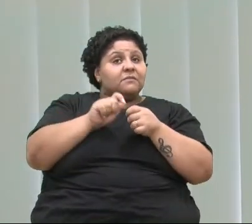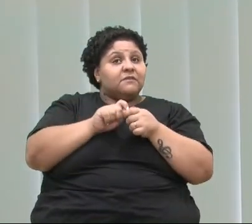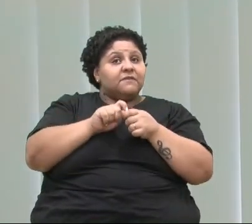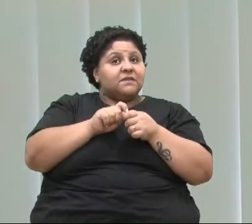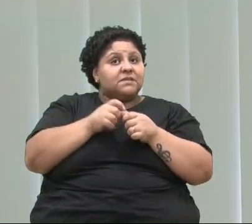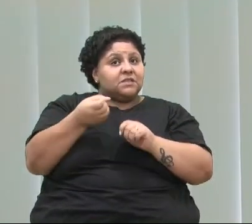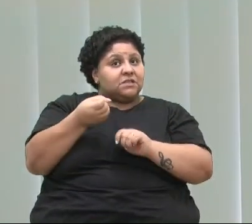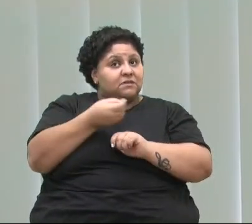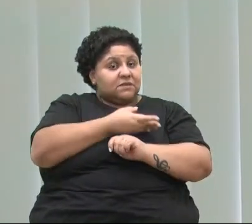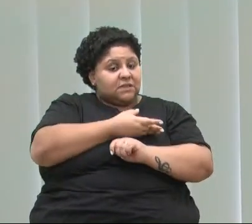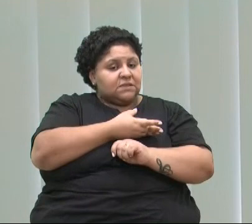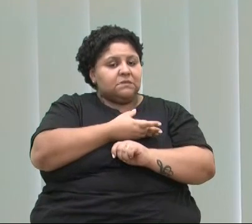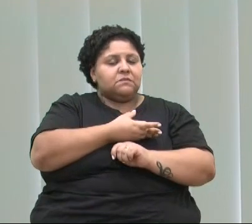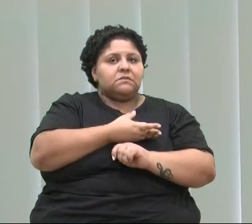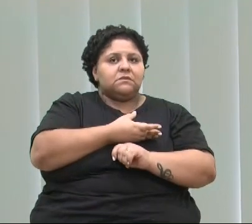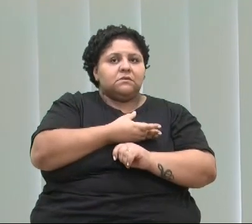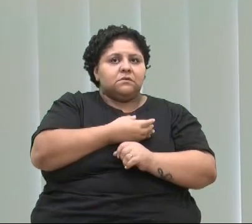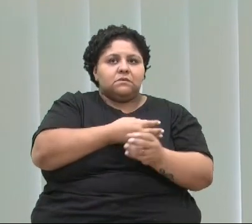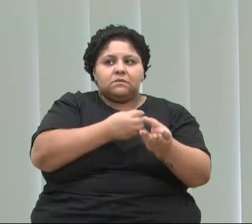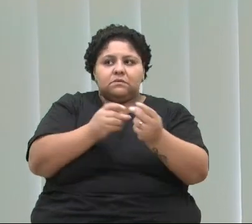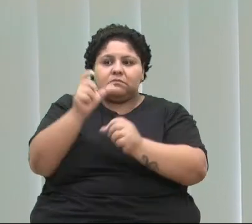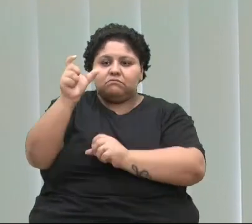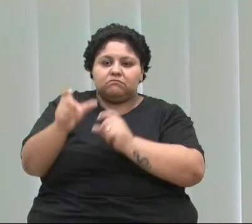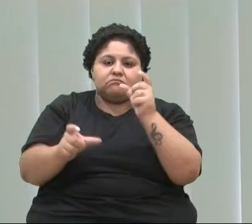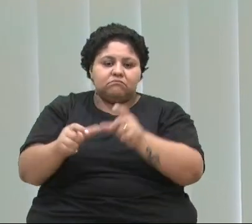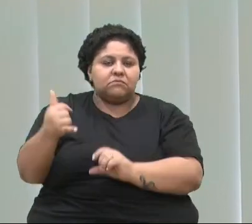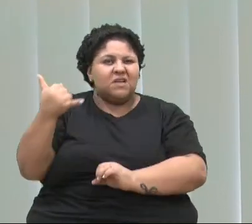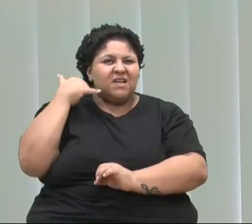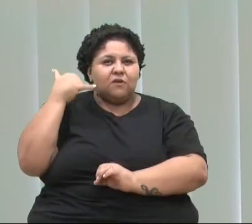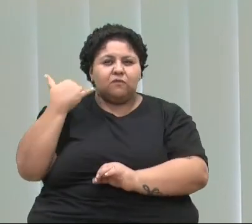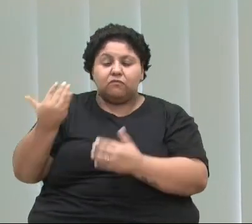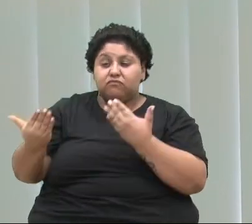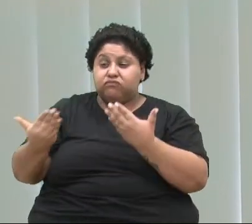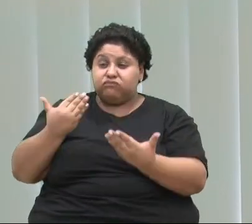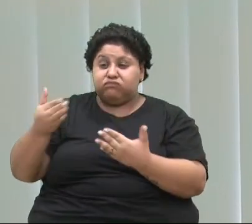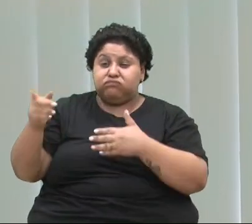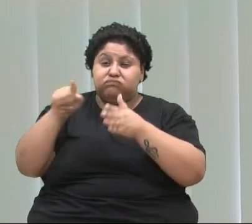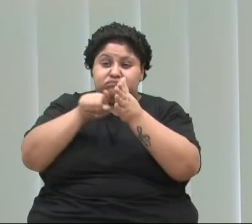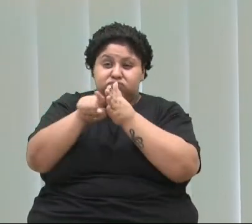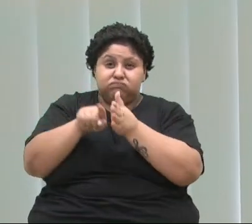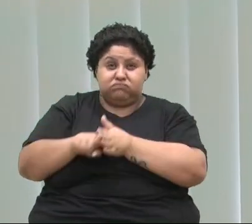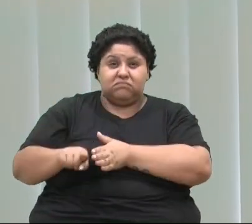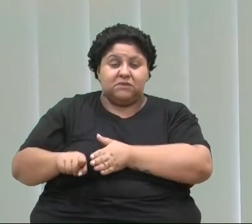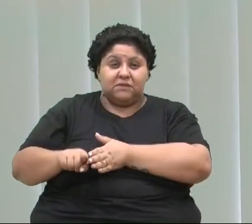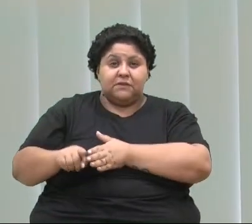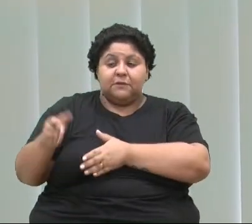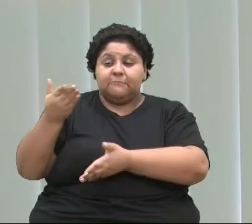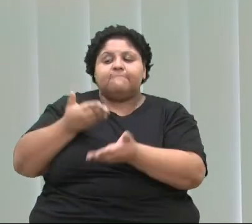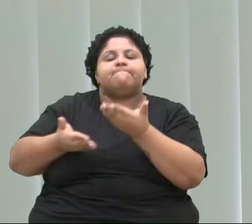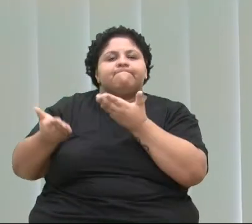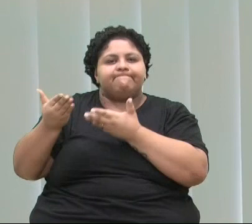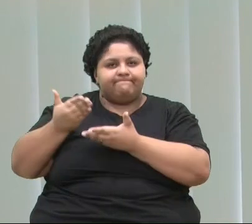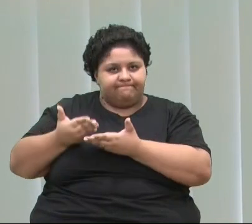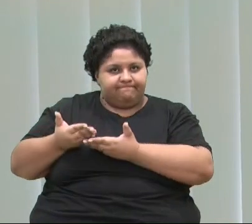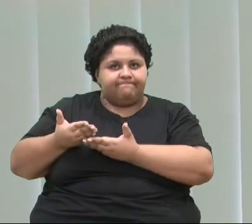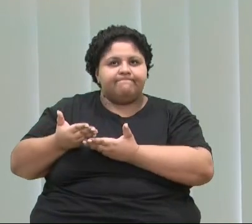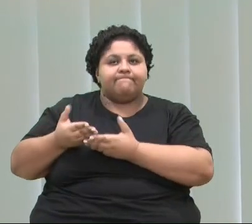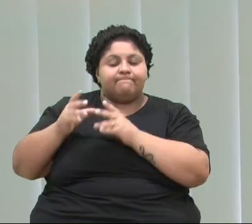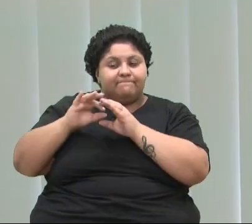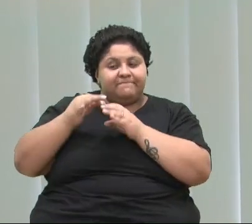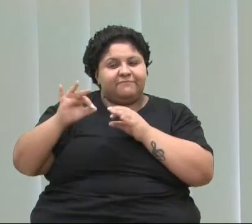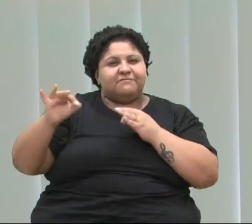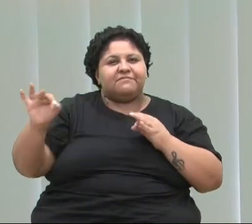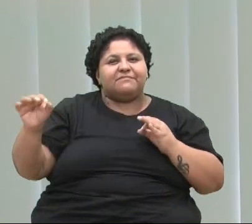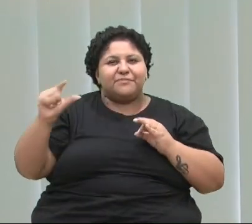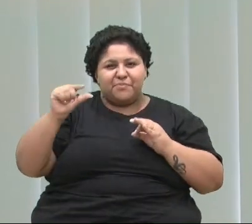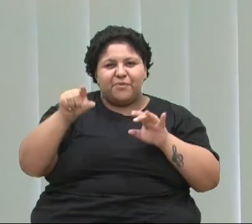dados cadastrais. Muitas pessoas ligam com dúvidas, com perguntas, aí o atendimento às vezes acaba se estendendo um